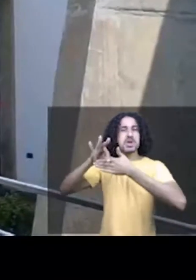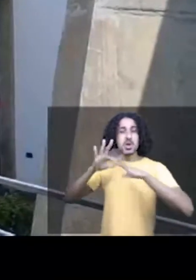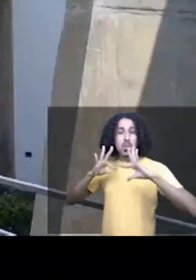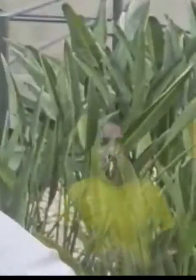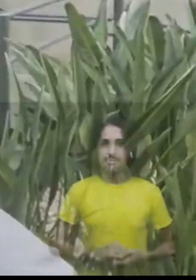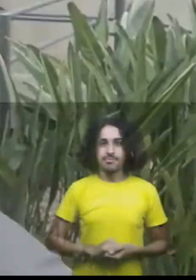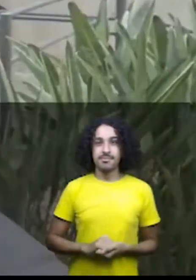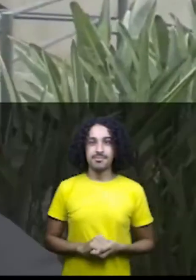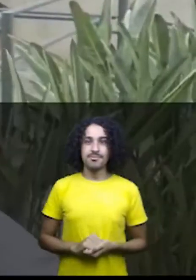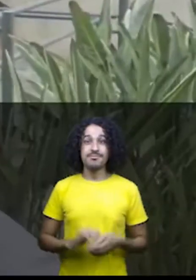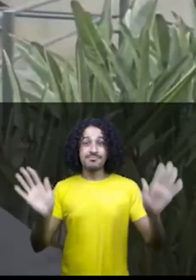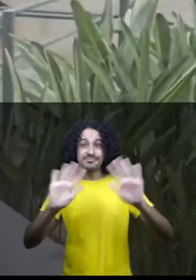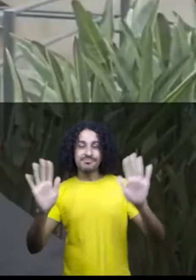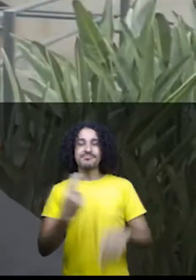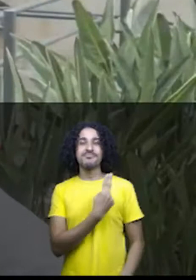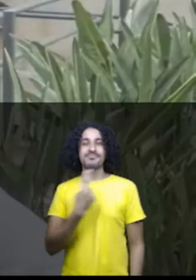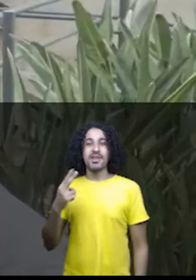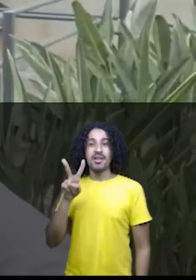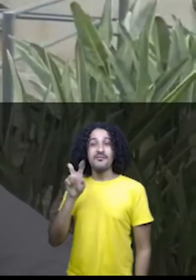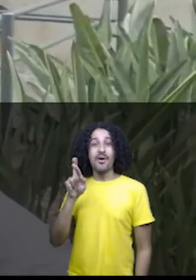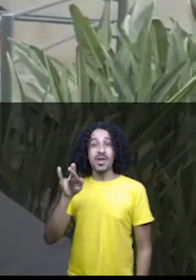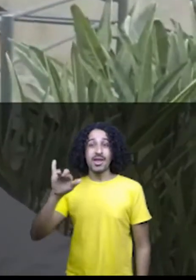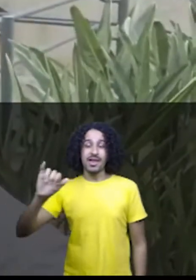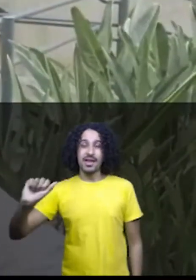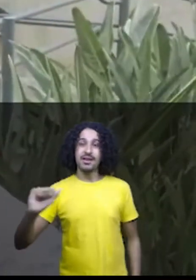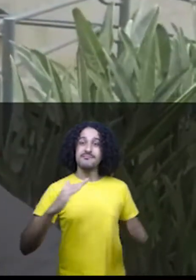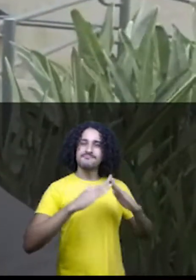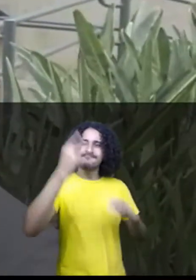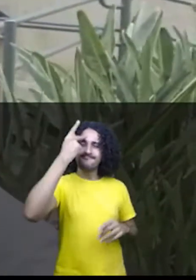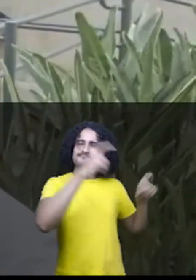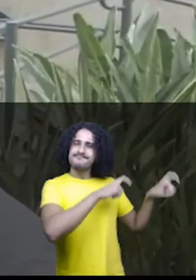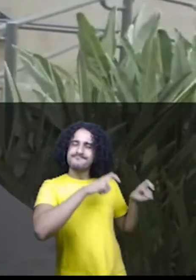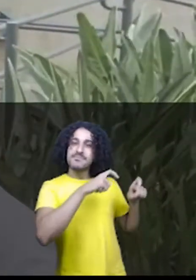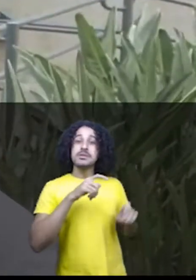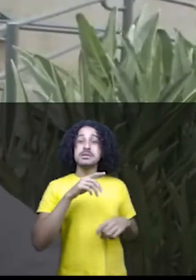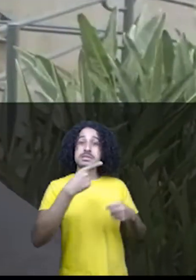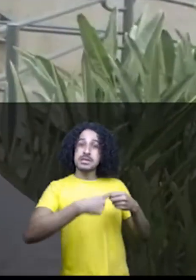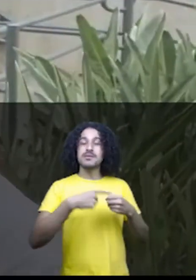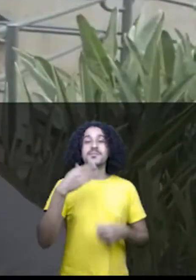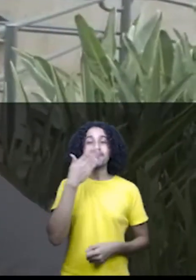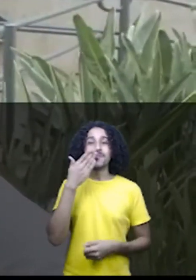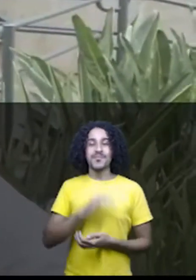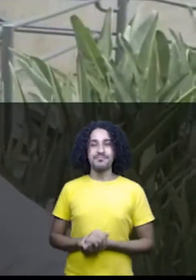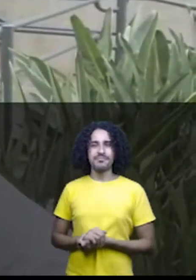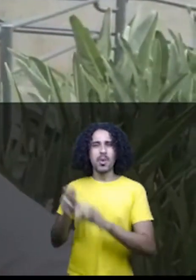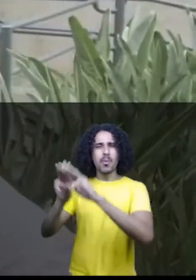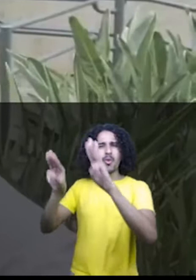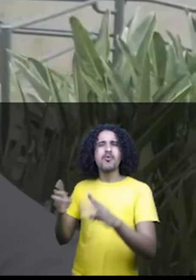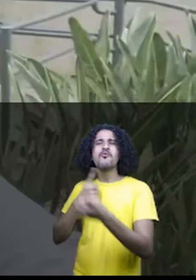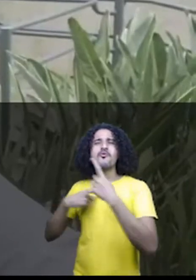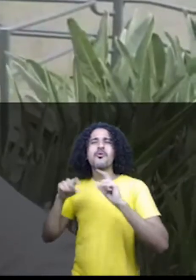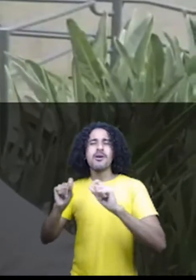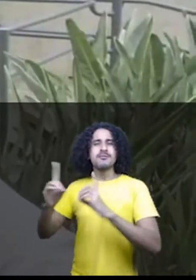todos. Olá, meu nome é Valquíria, eu sou do interior de São Paulo, uma pequena cidade chamada Tupã, e o museu que eu quero é